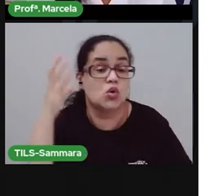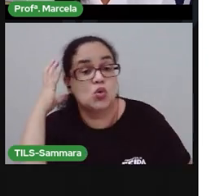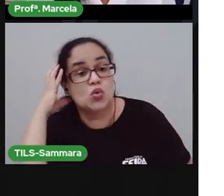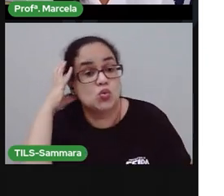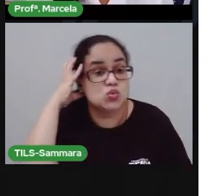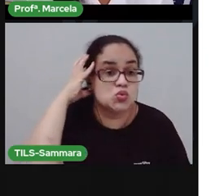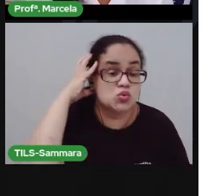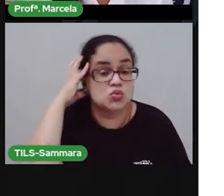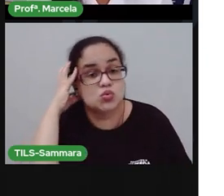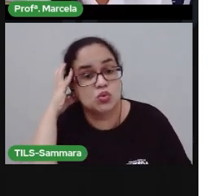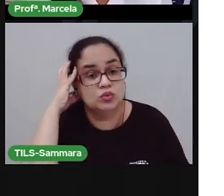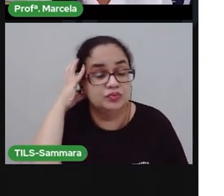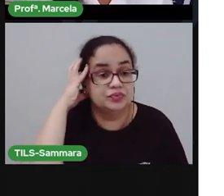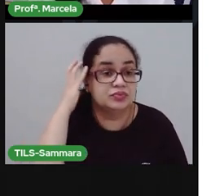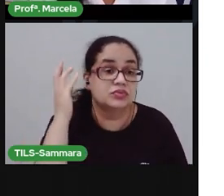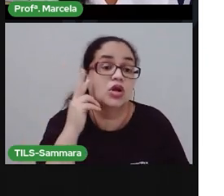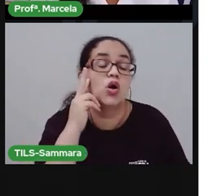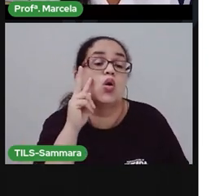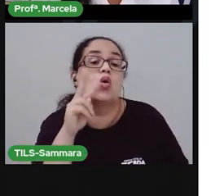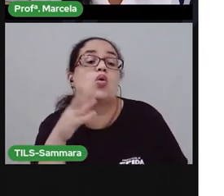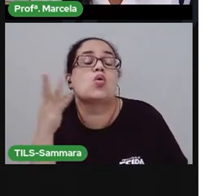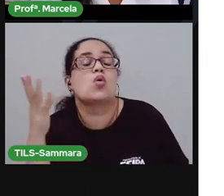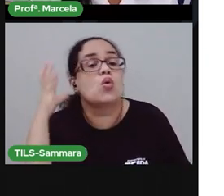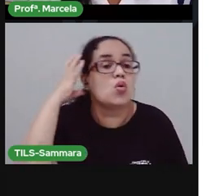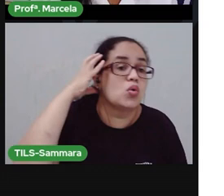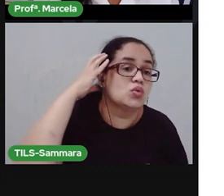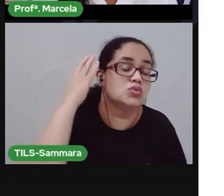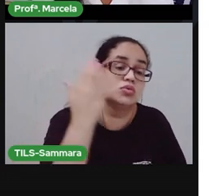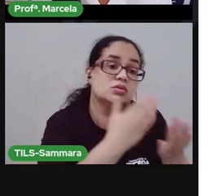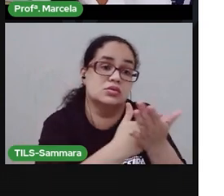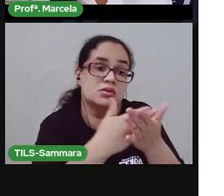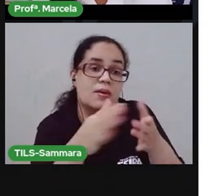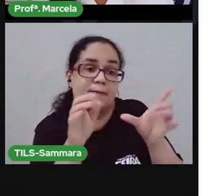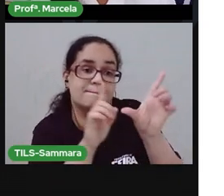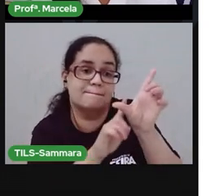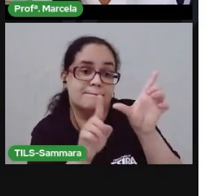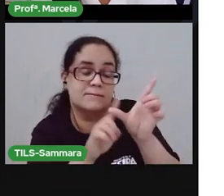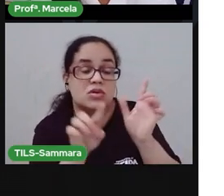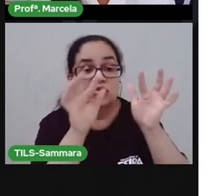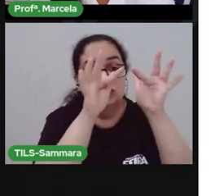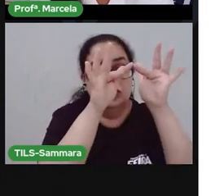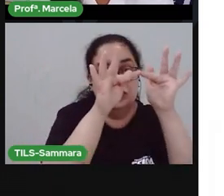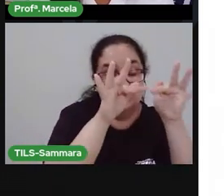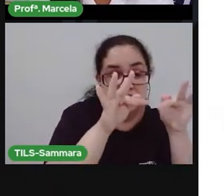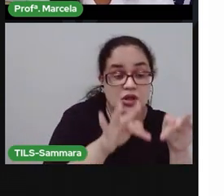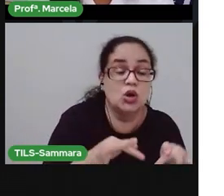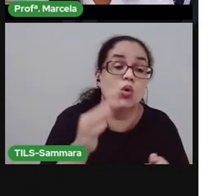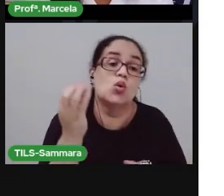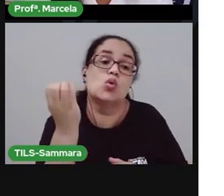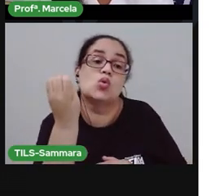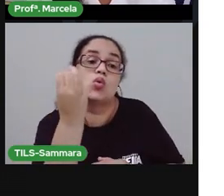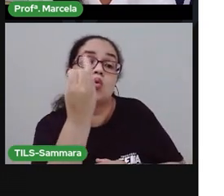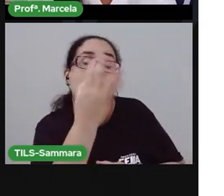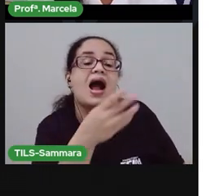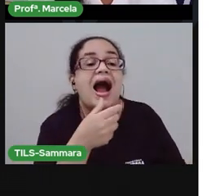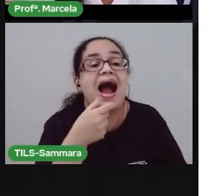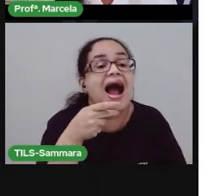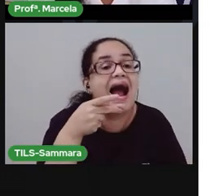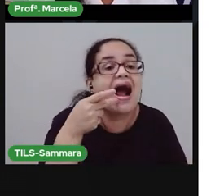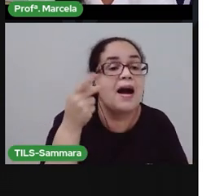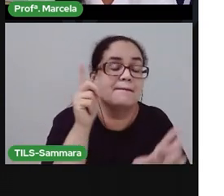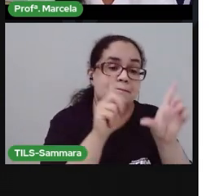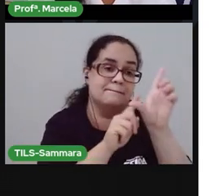fonemas, identificando qual é o som inicial da palavra, qual é o som final, quantas vezes a gente abre a boca para falar